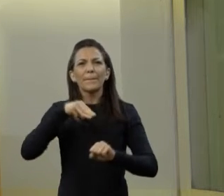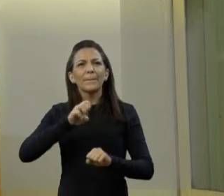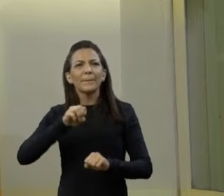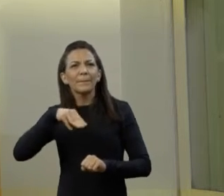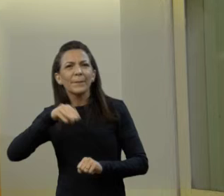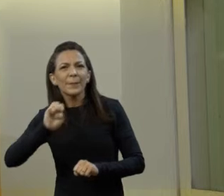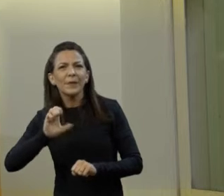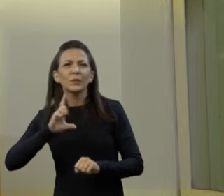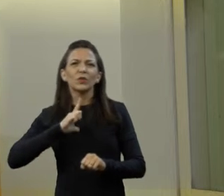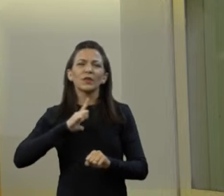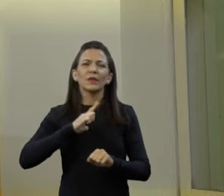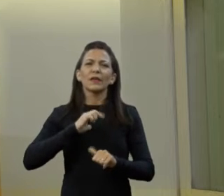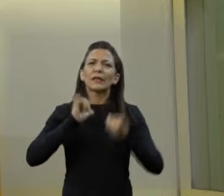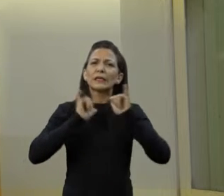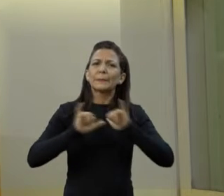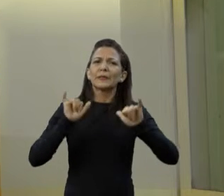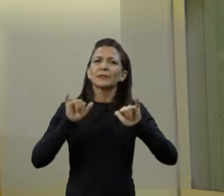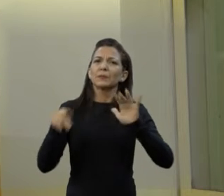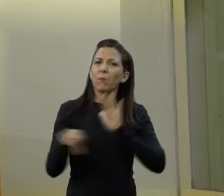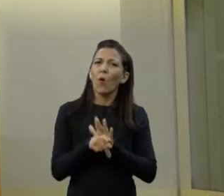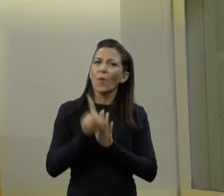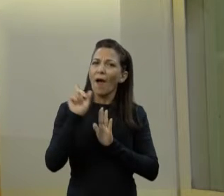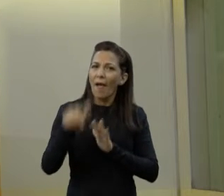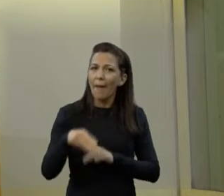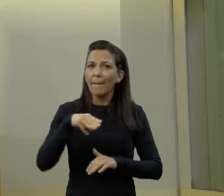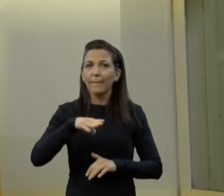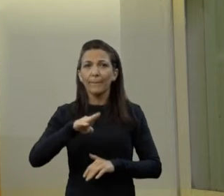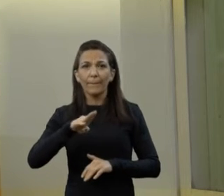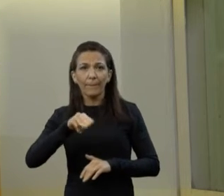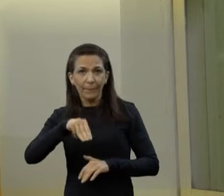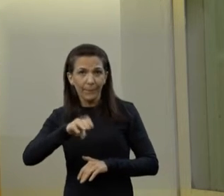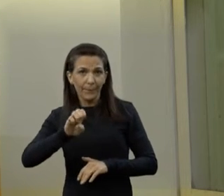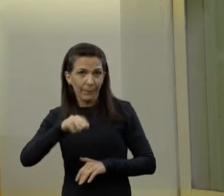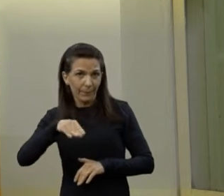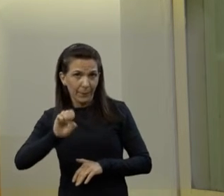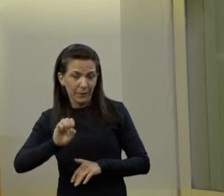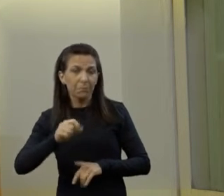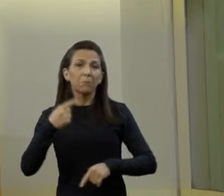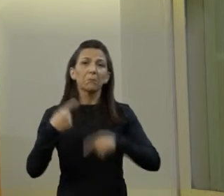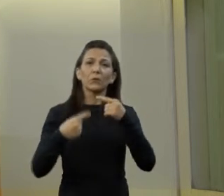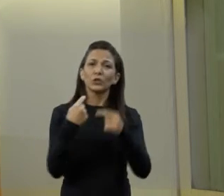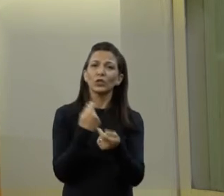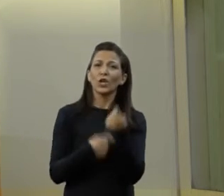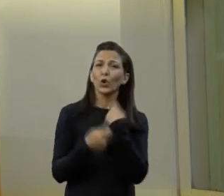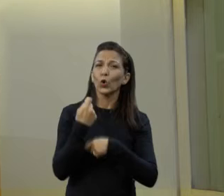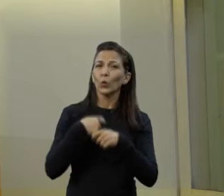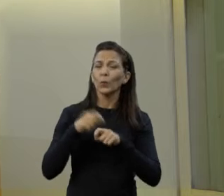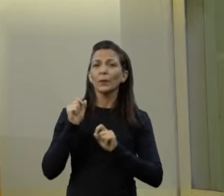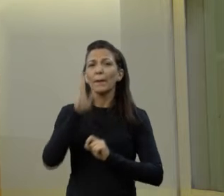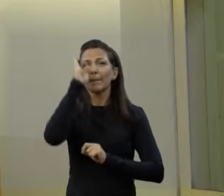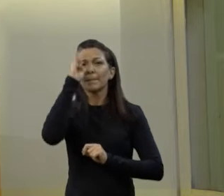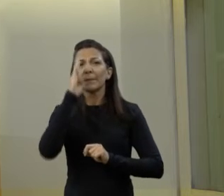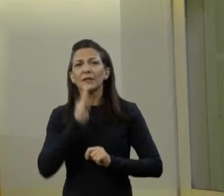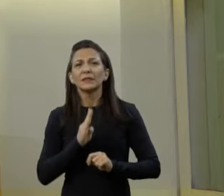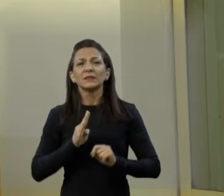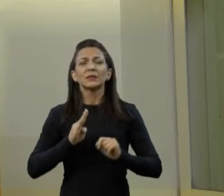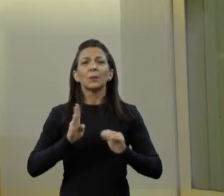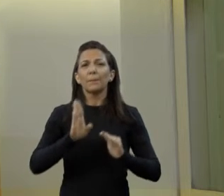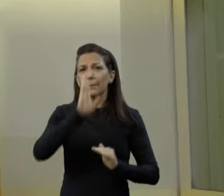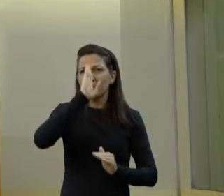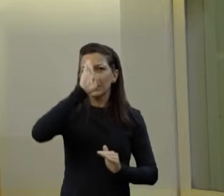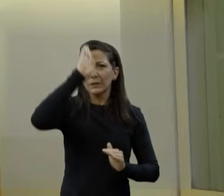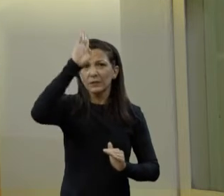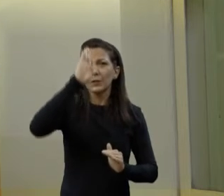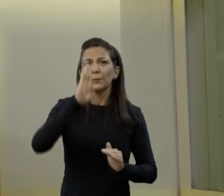ela própria virou mesmo a e sobre a política econômica Você sabia que o Brasil bateu recorde histórico na